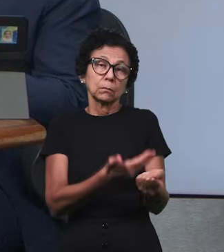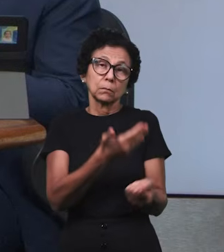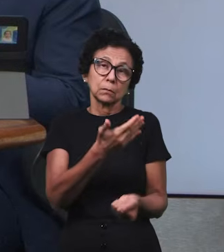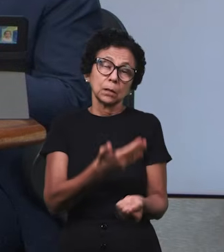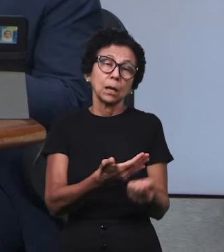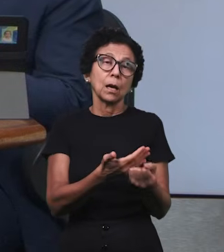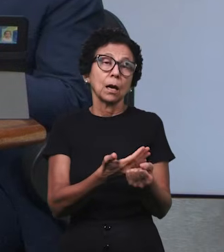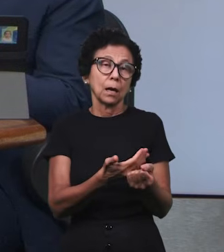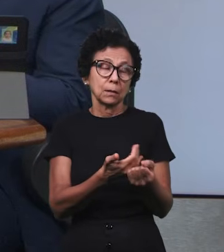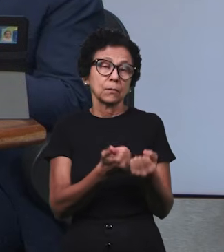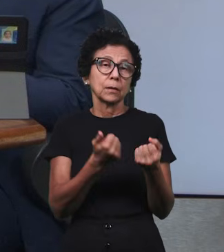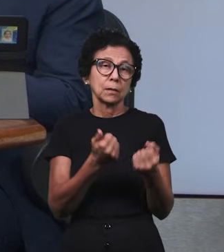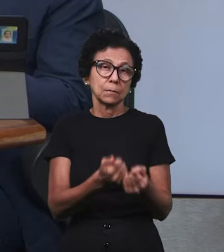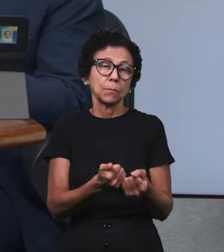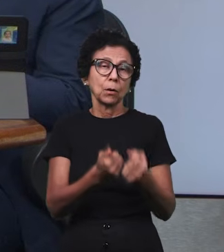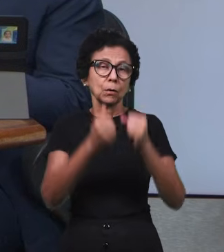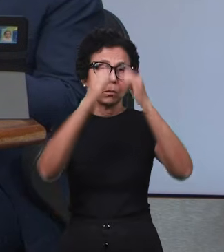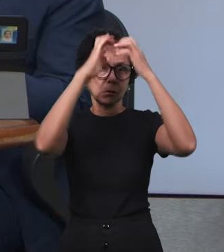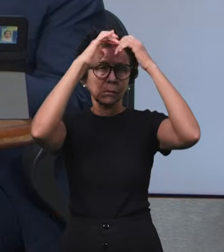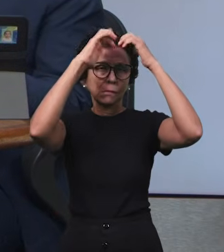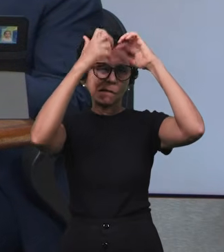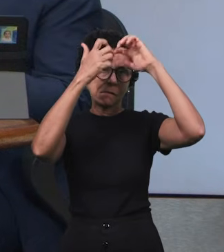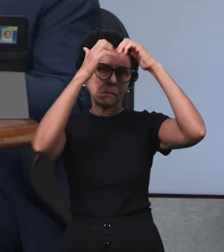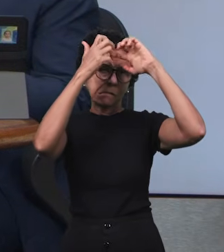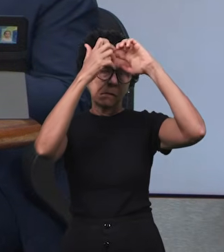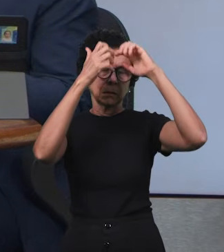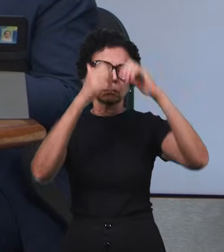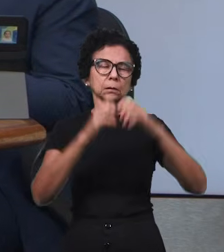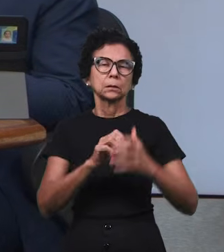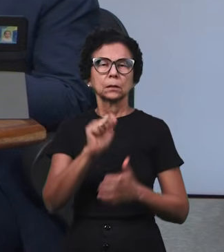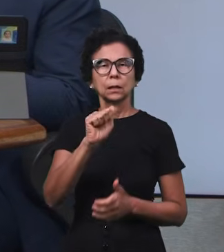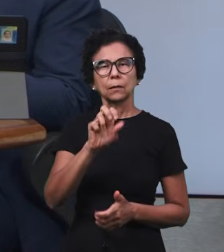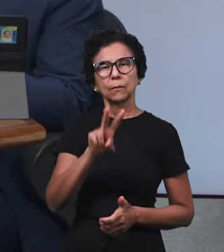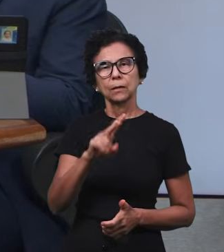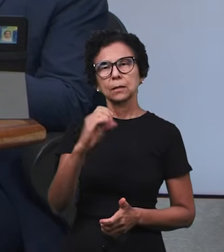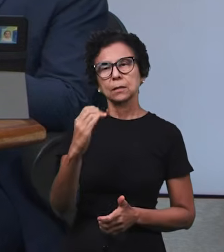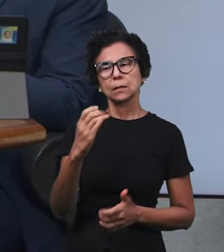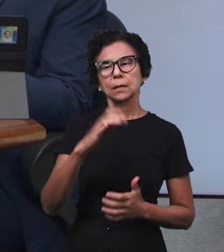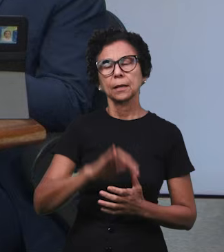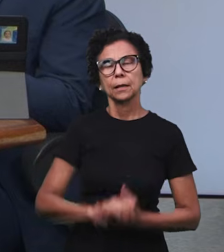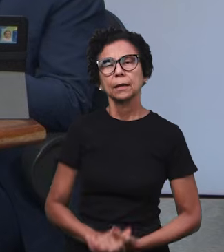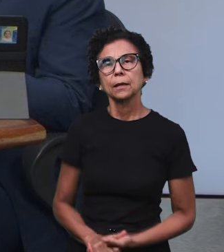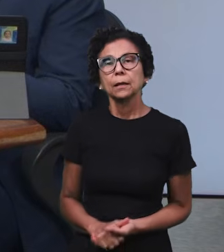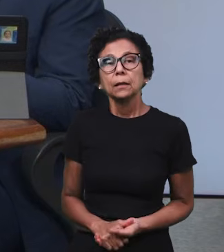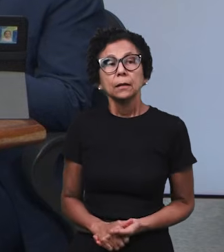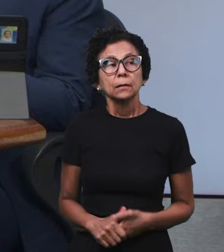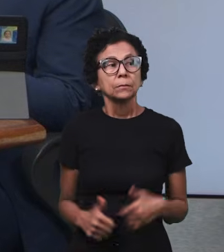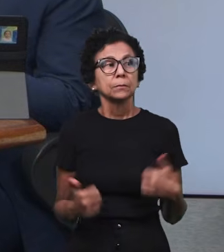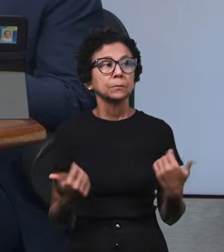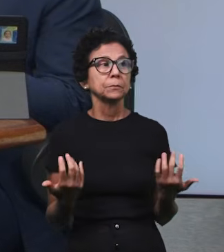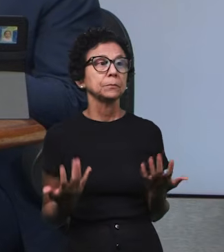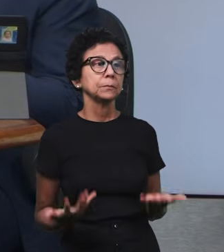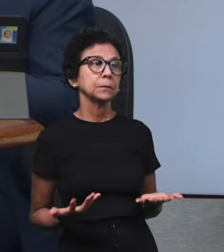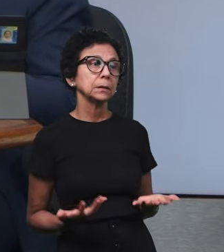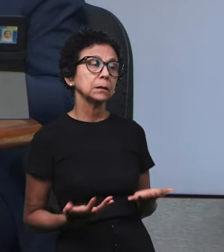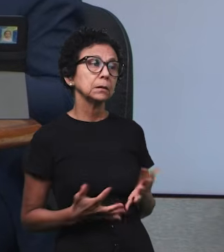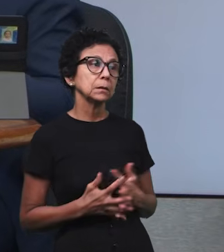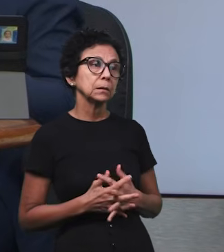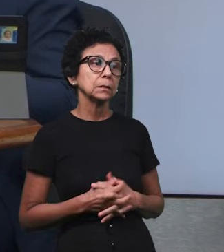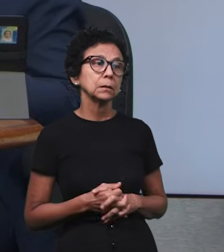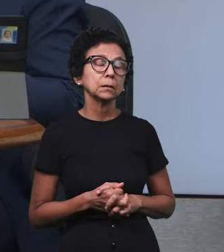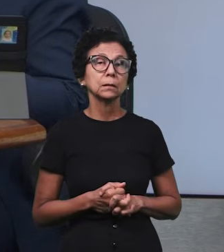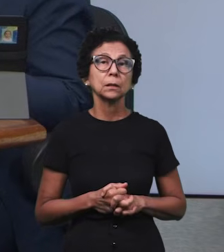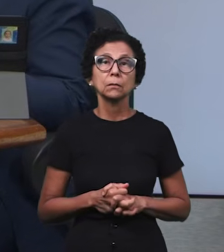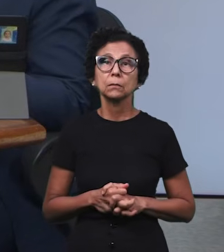o AVC, né, e inúmeras outras. E aí a gente volta naquela primeira situação, né, da principal causa